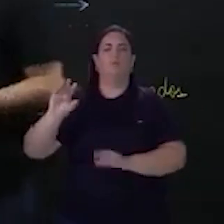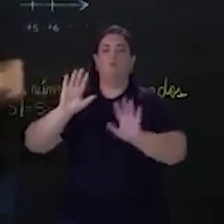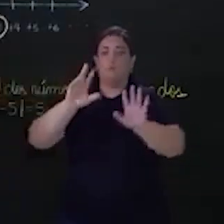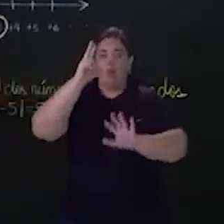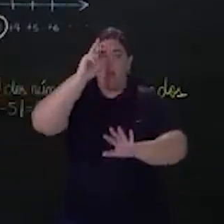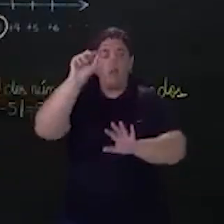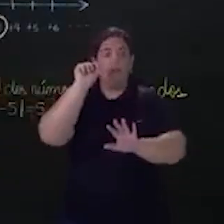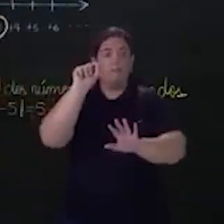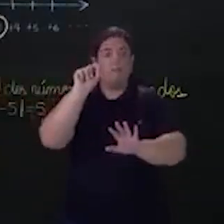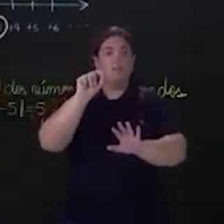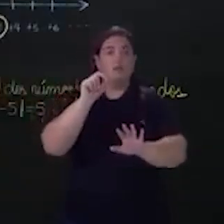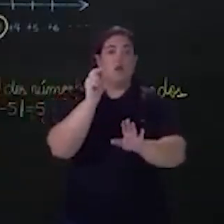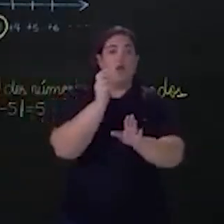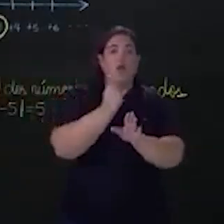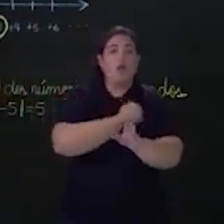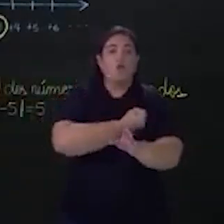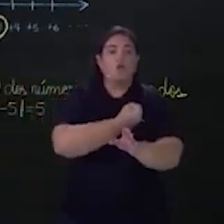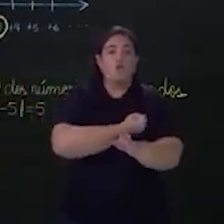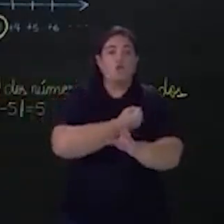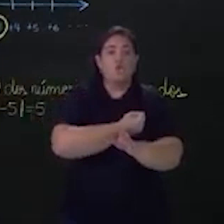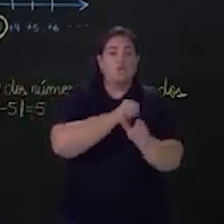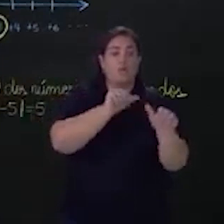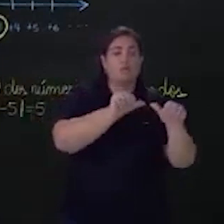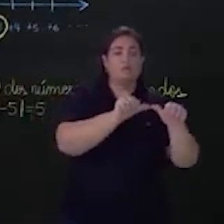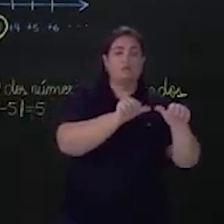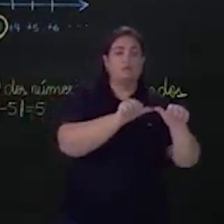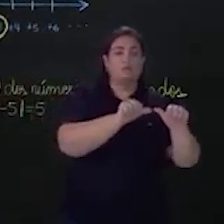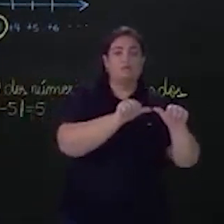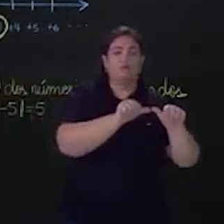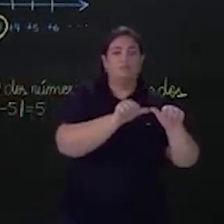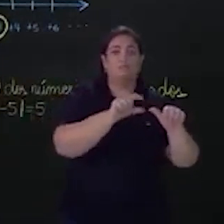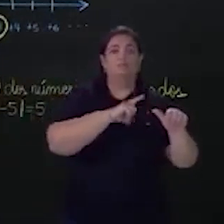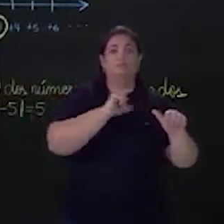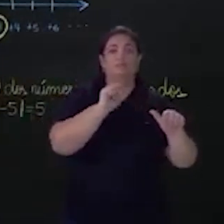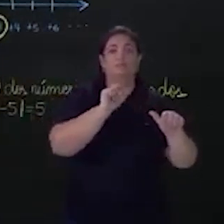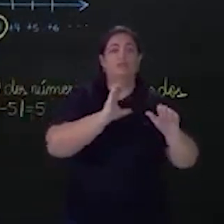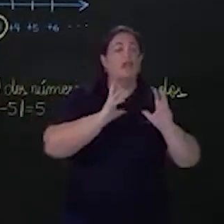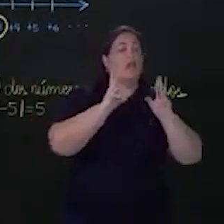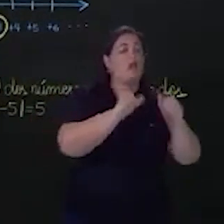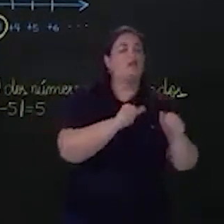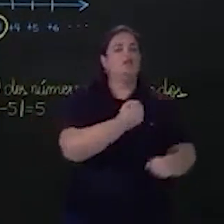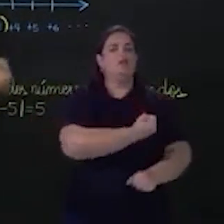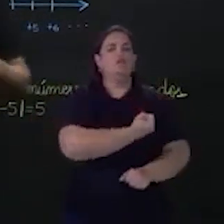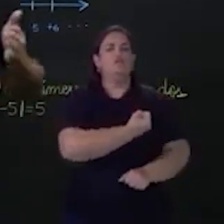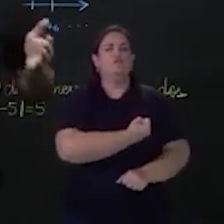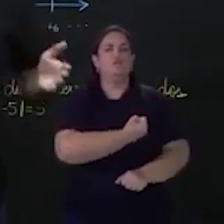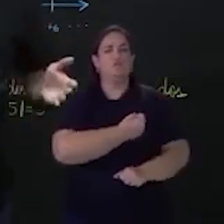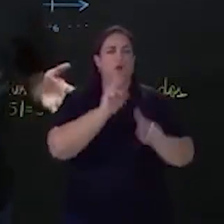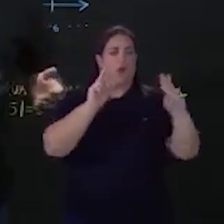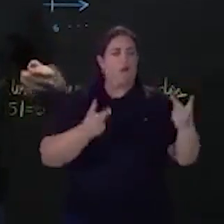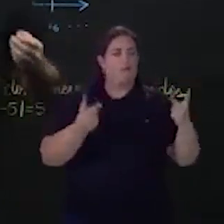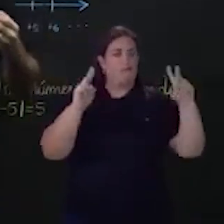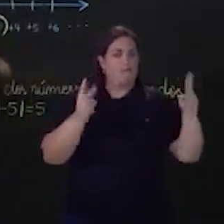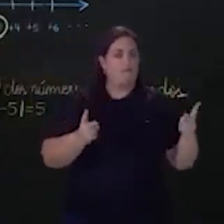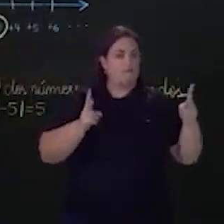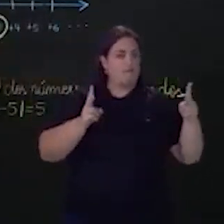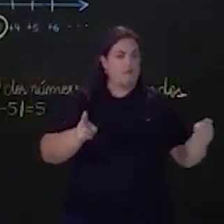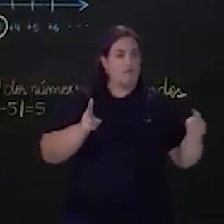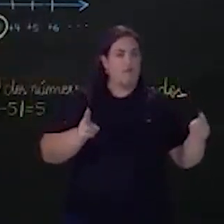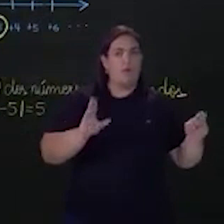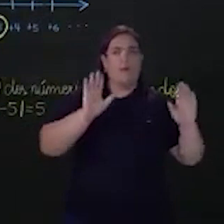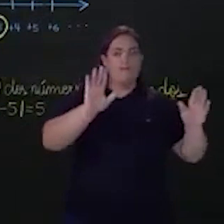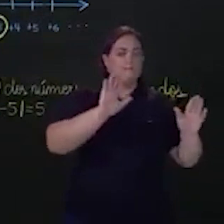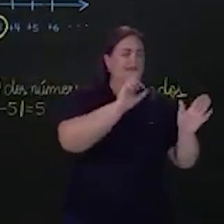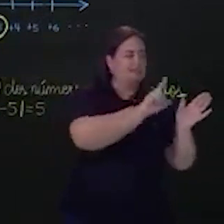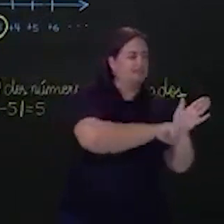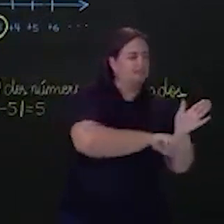Lembrando que números opostos ou simétricos são todos os números que têm o mesmo valor numérico, porém